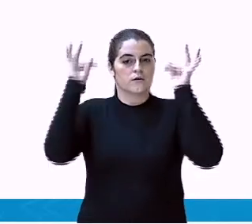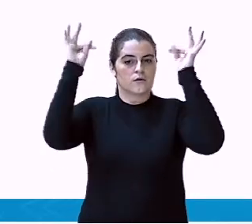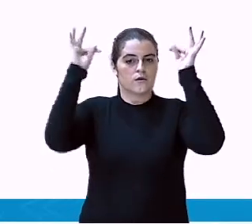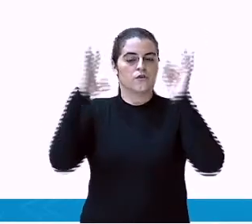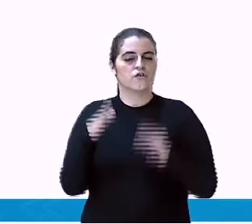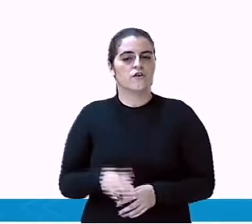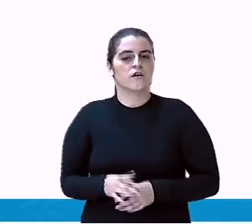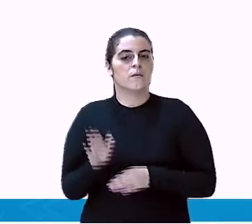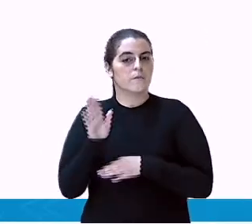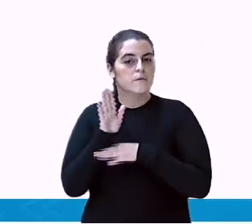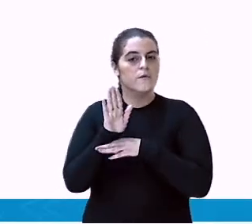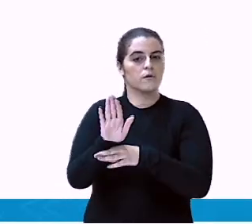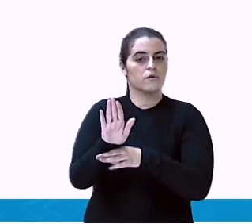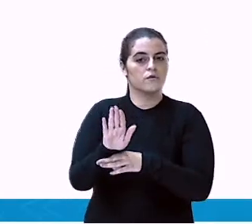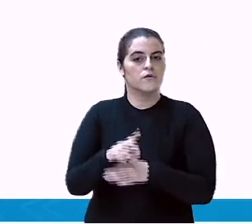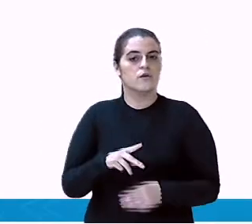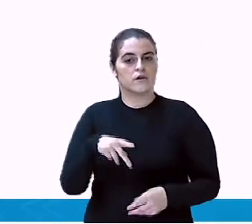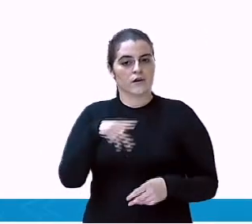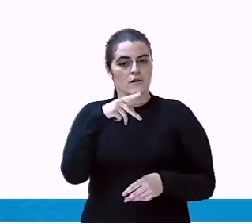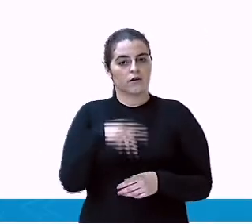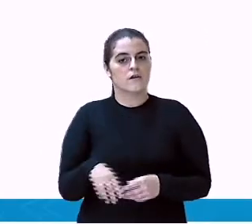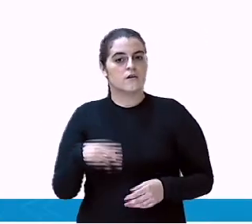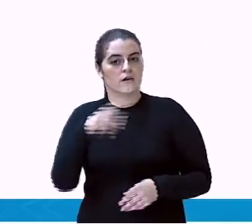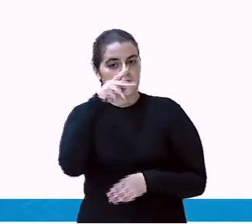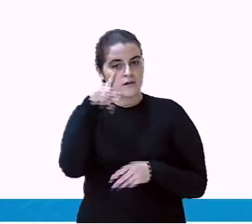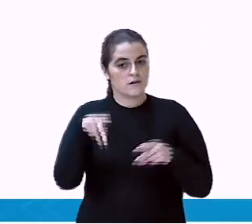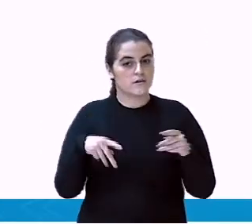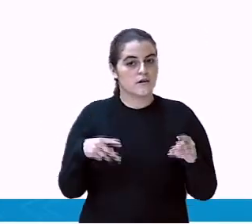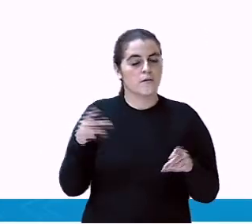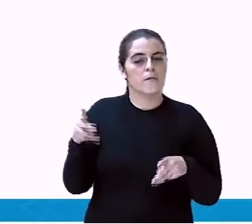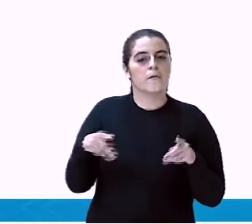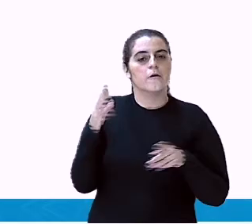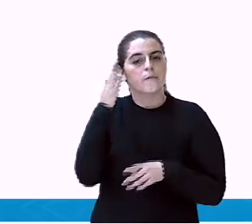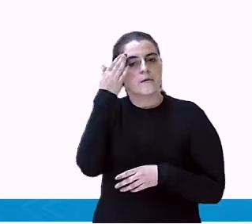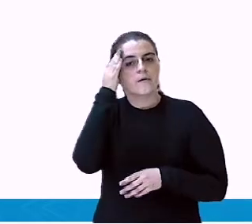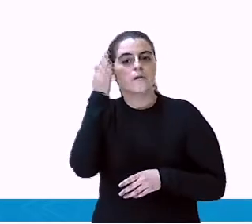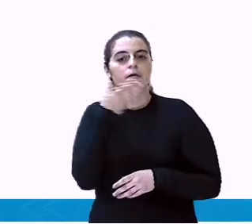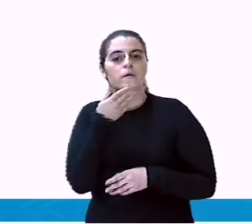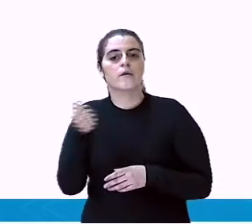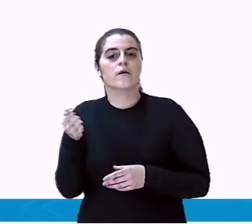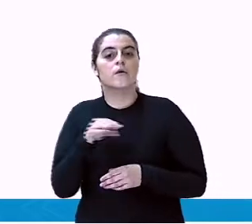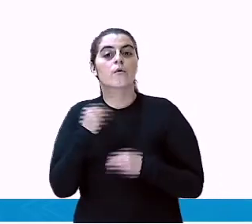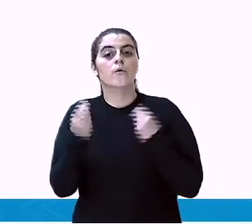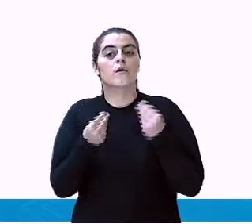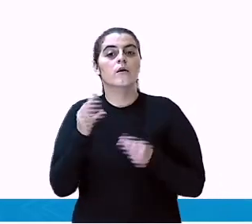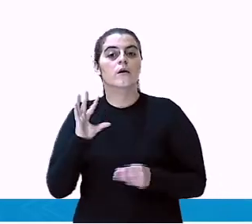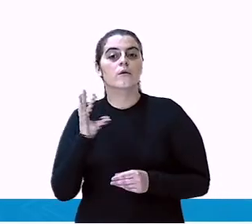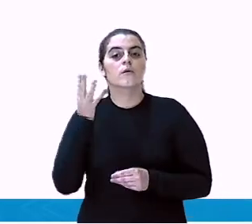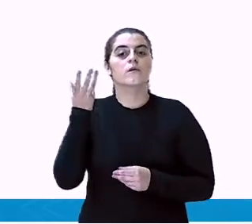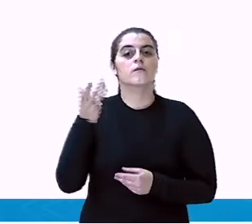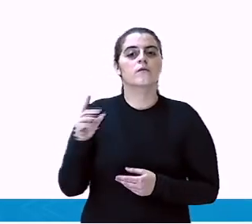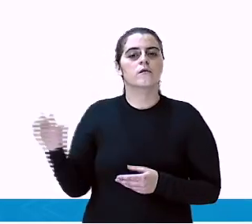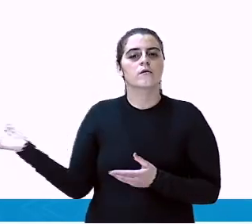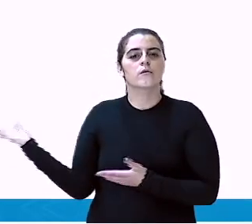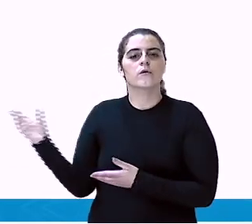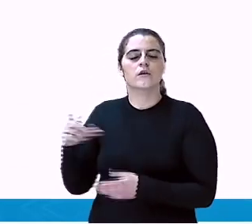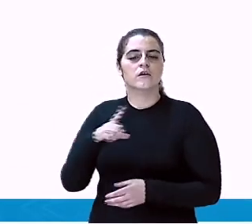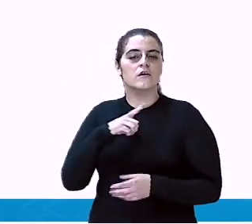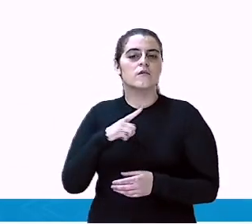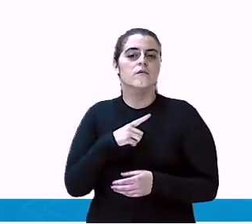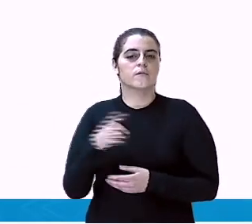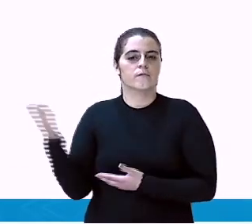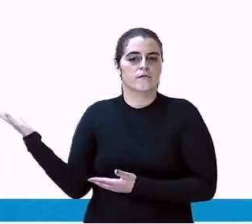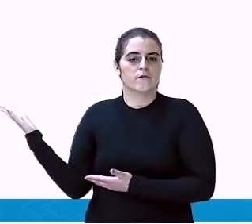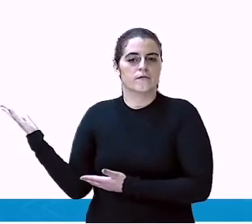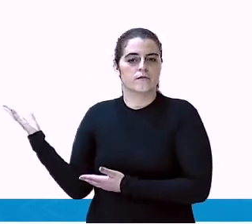ajudar a humanidade. Ela vai em ondas e consegue voltar para o submarino mostrando pontos, o que tem ali na